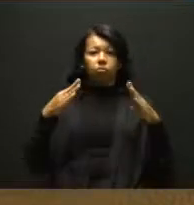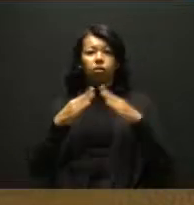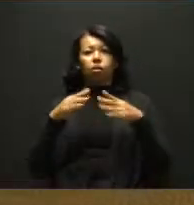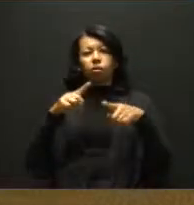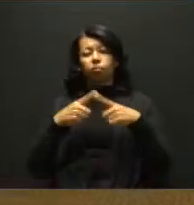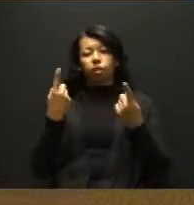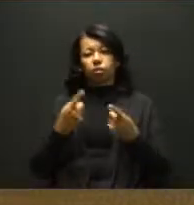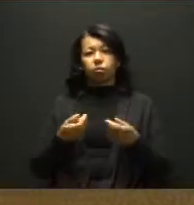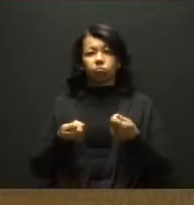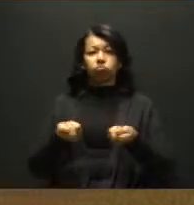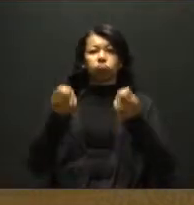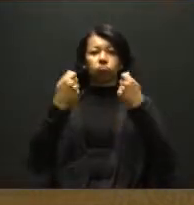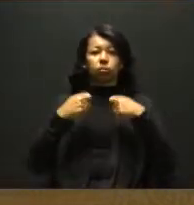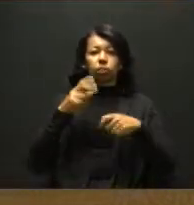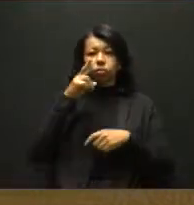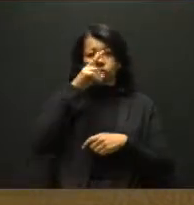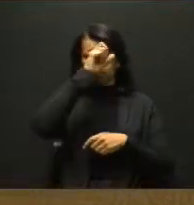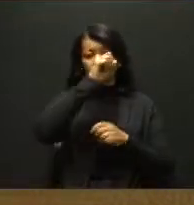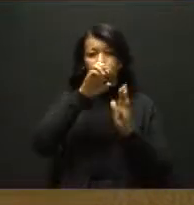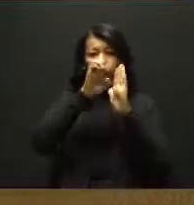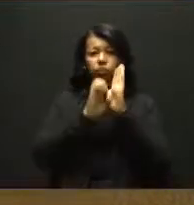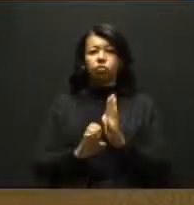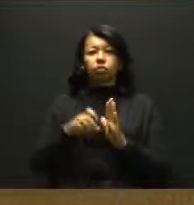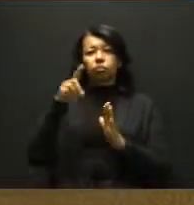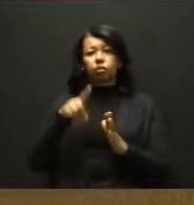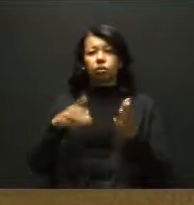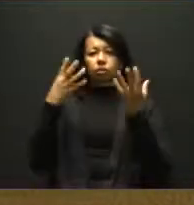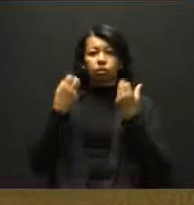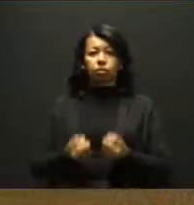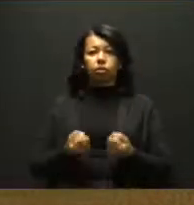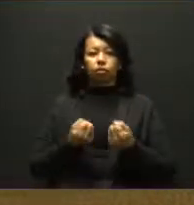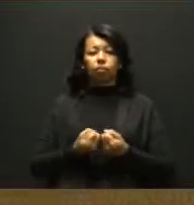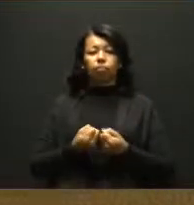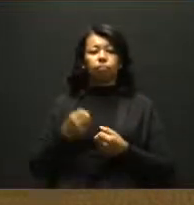ganhou voz do executivo seja escutada